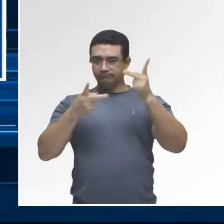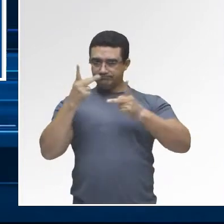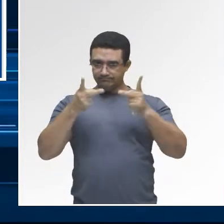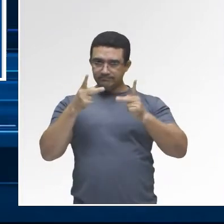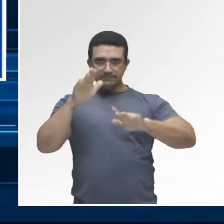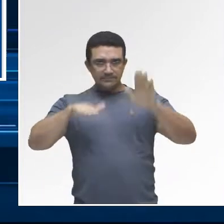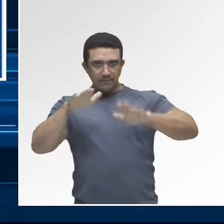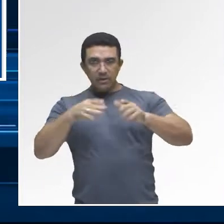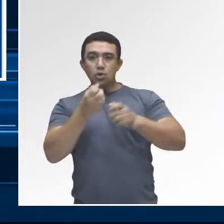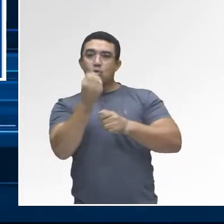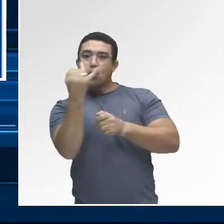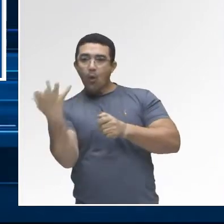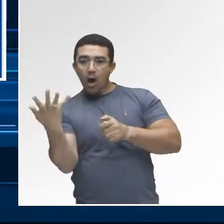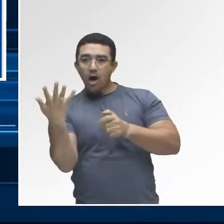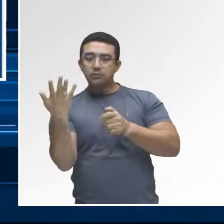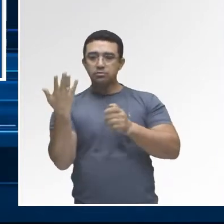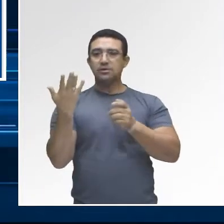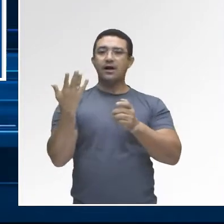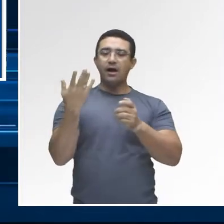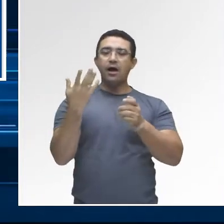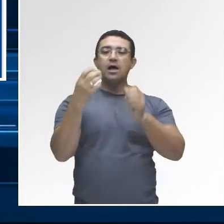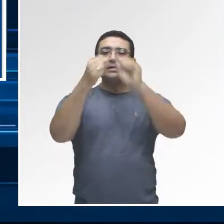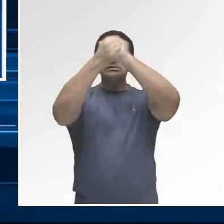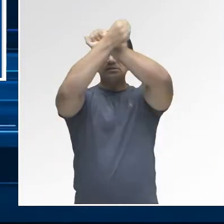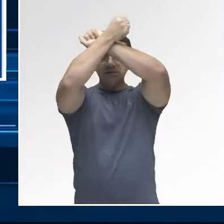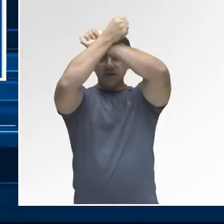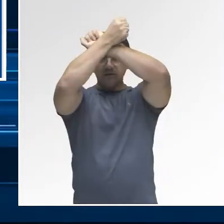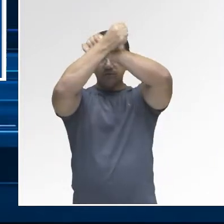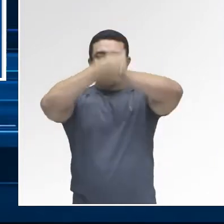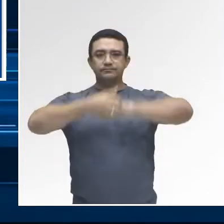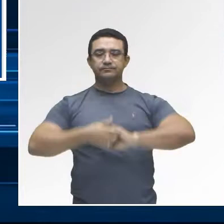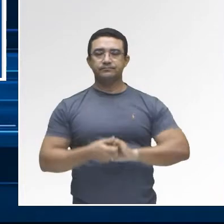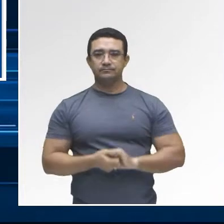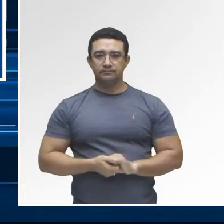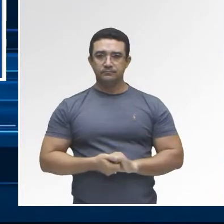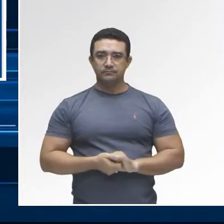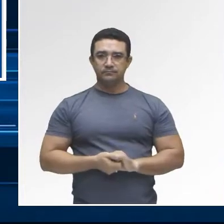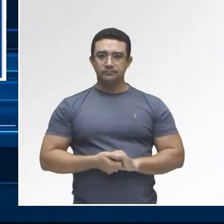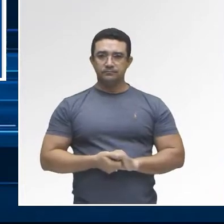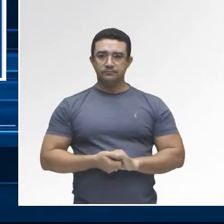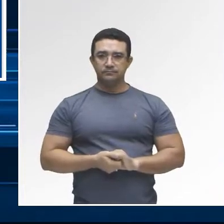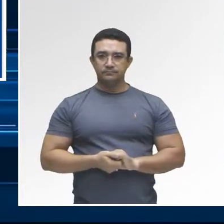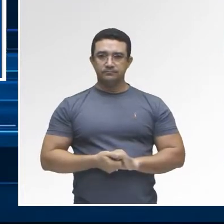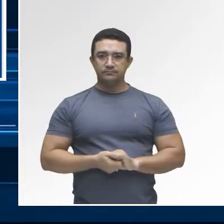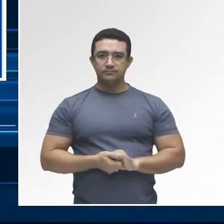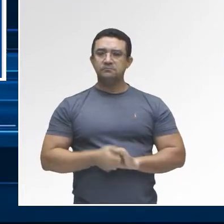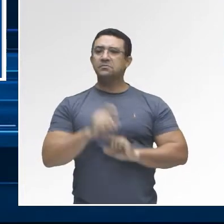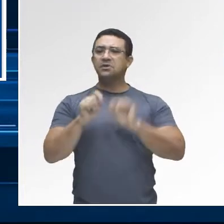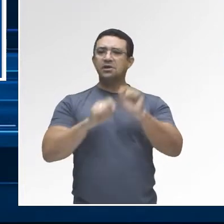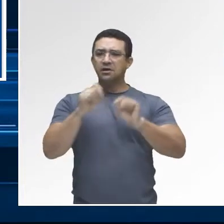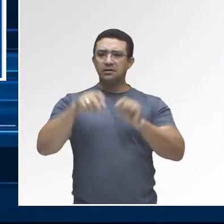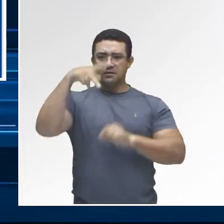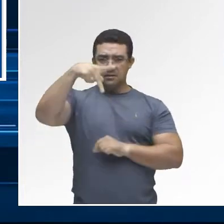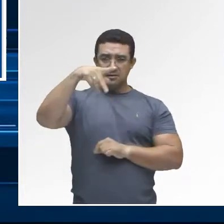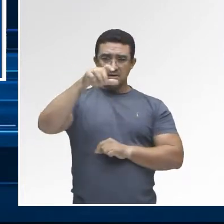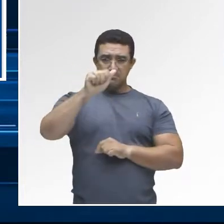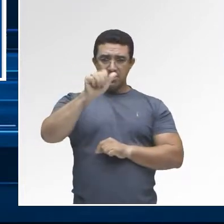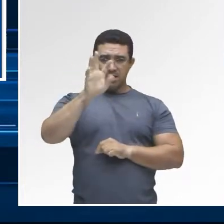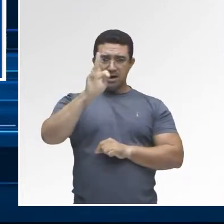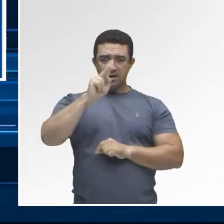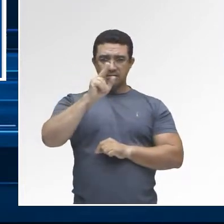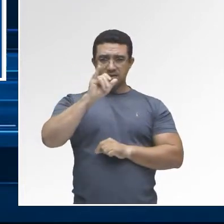No período da República, essa parcela da população vai crescer consideravelmente. Quem são os patrícios? Os